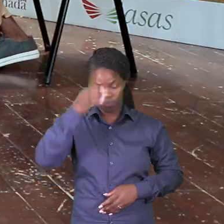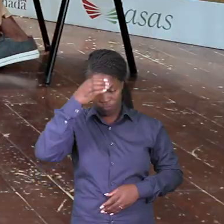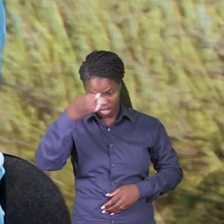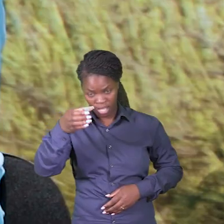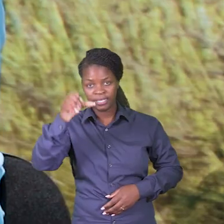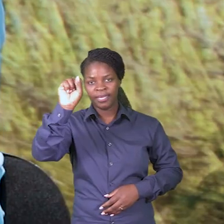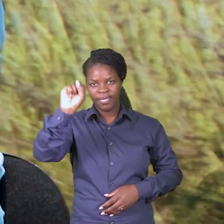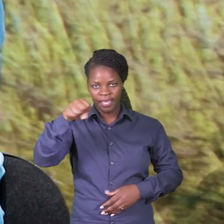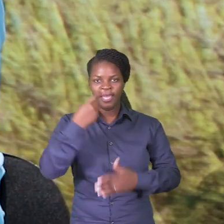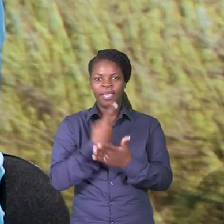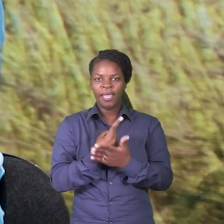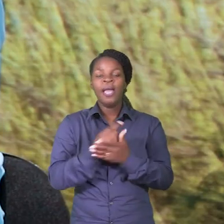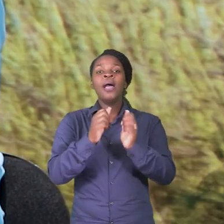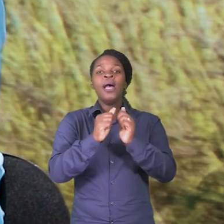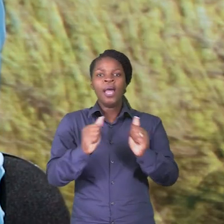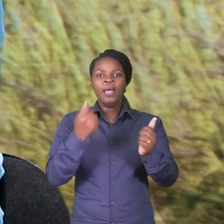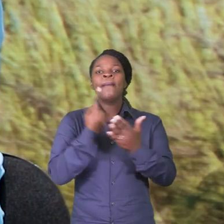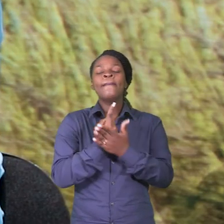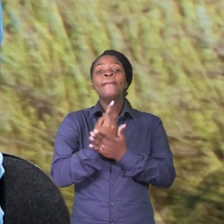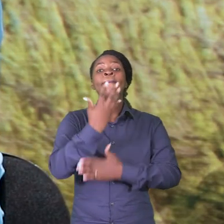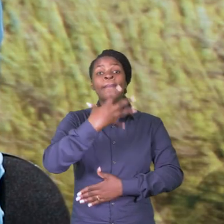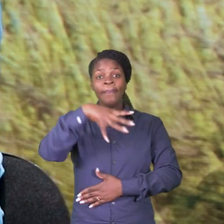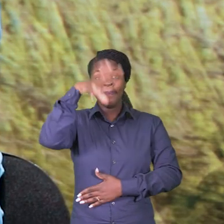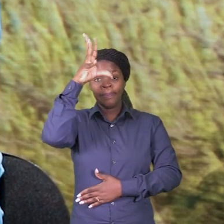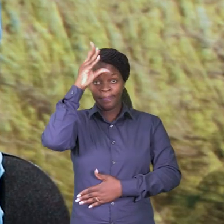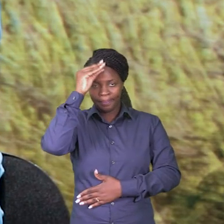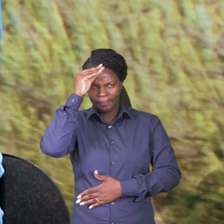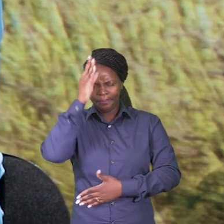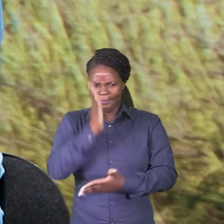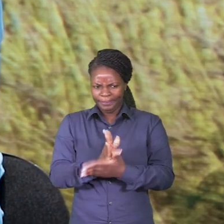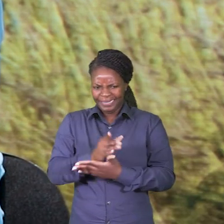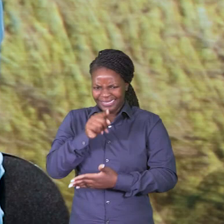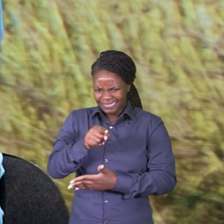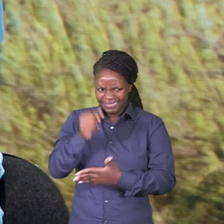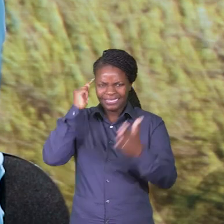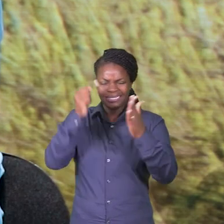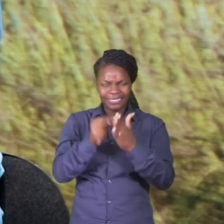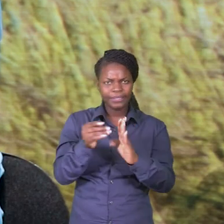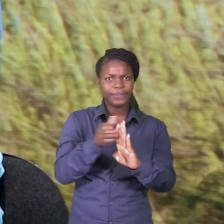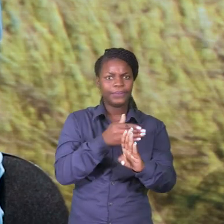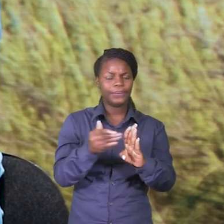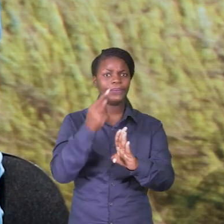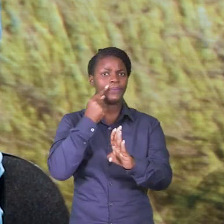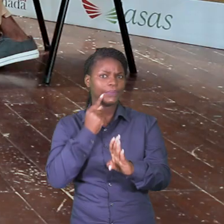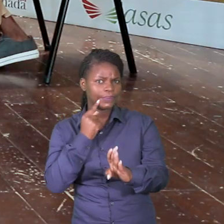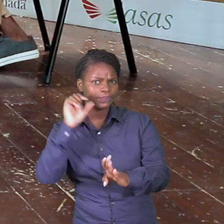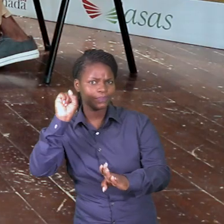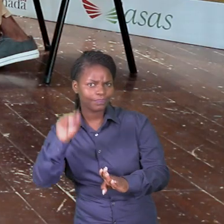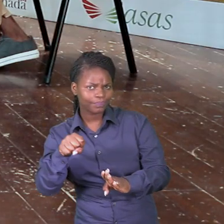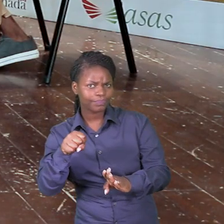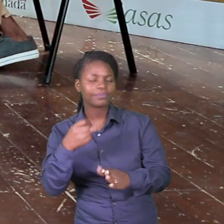questão da da confiança nos sistemas é saber perceber Será que eu estou a viver uma situação de violência ou